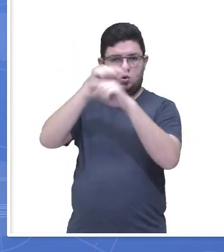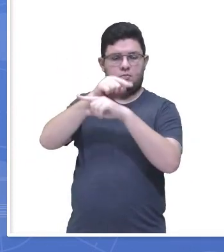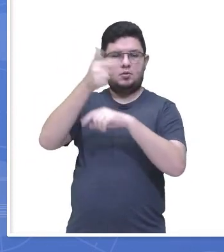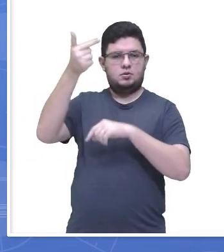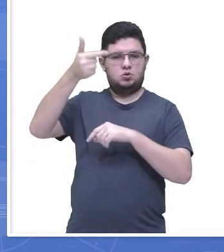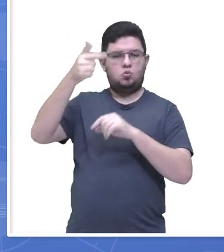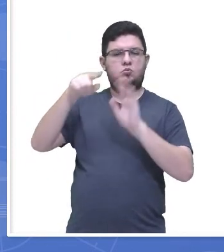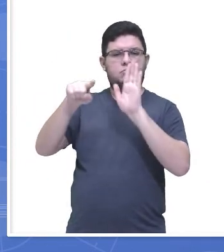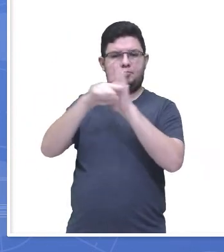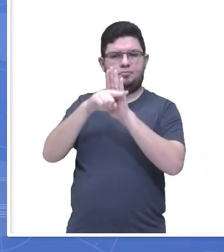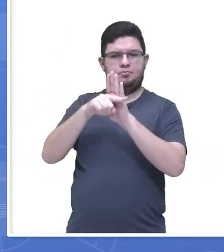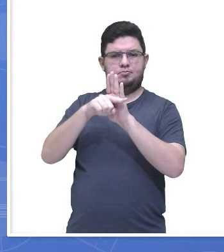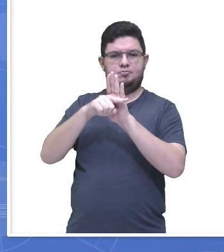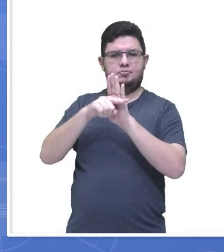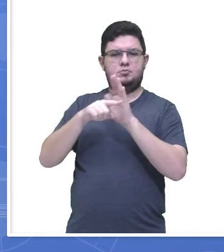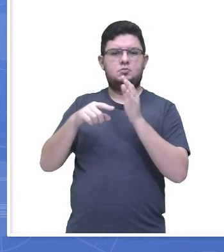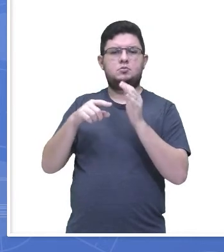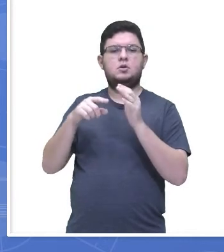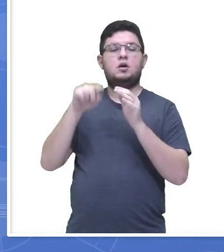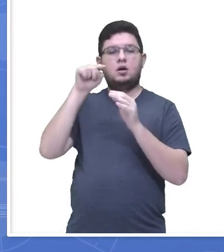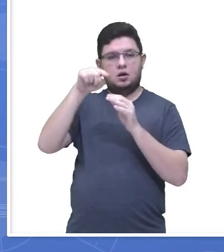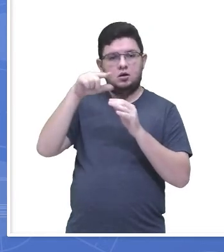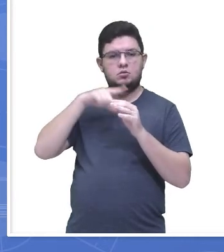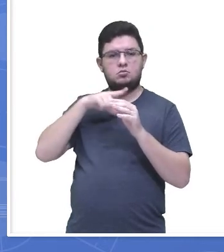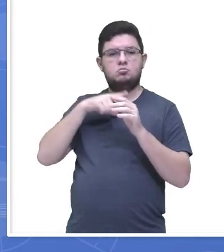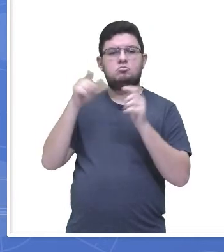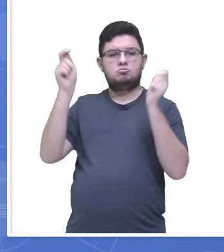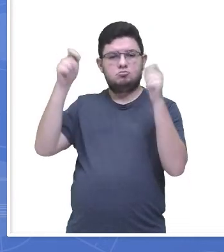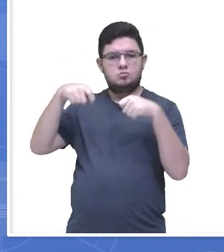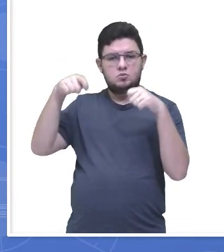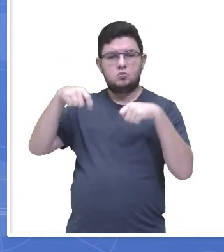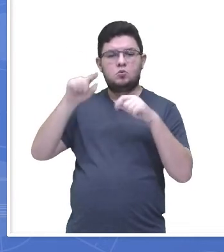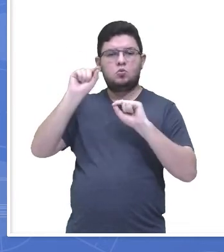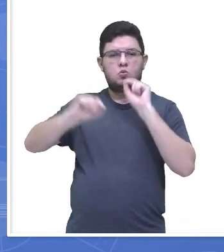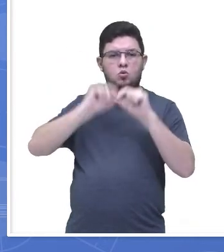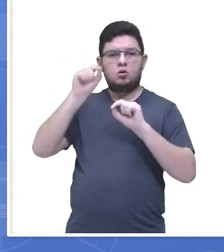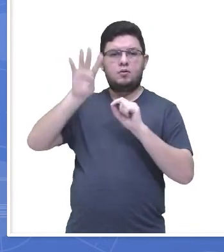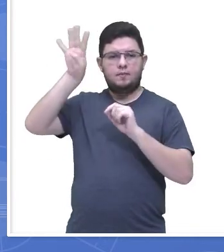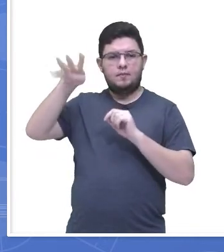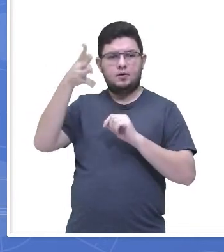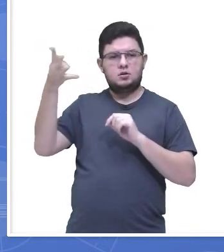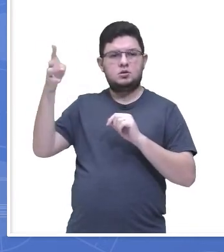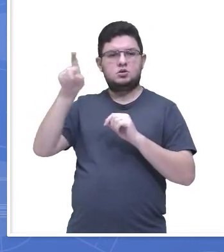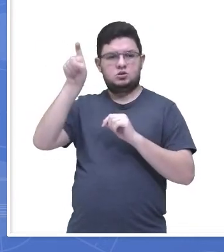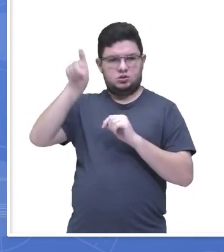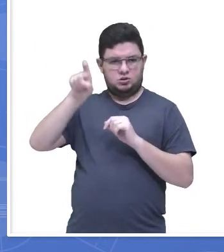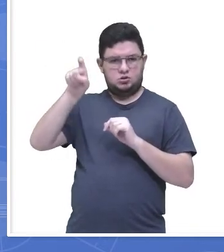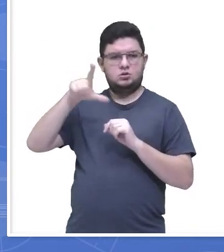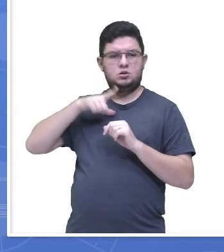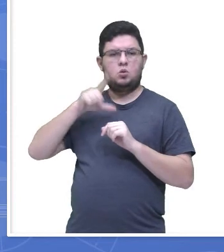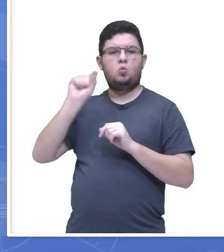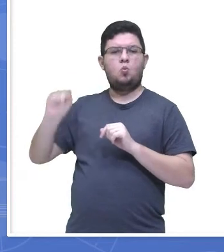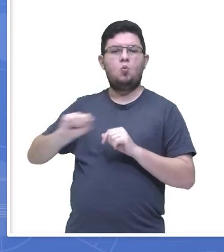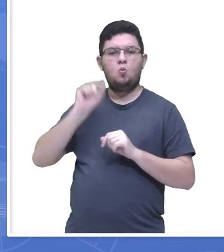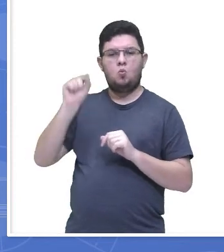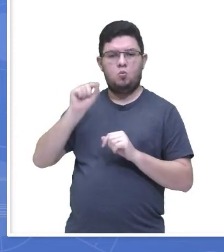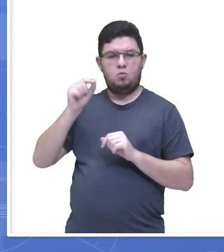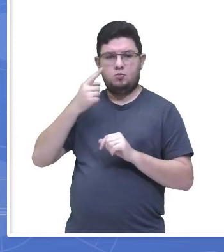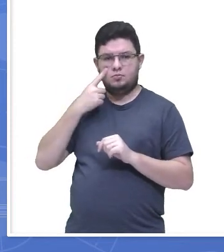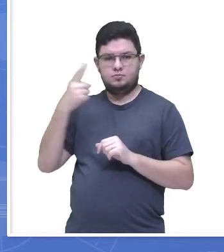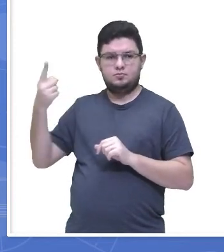letra B? Vamos lá, está aqui ó, os dados da questão que a gente acabou de retirar. Massa 400, temperatura inicial 22, a